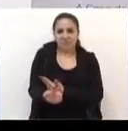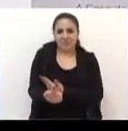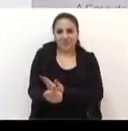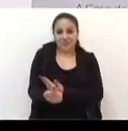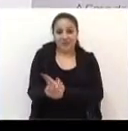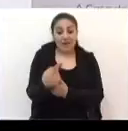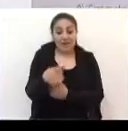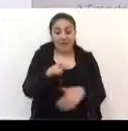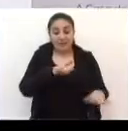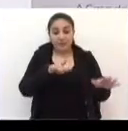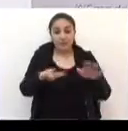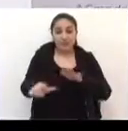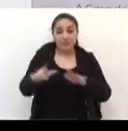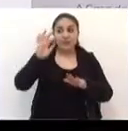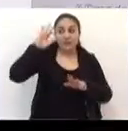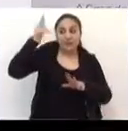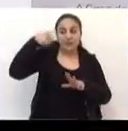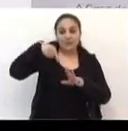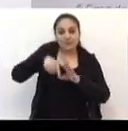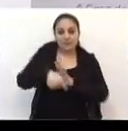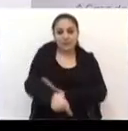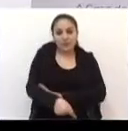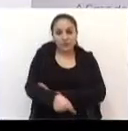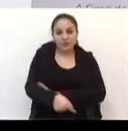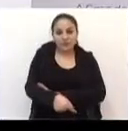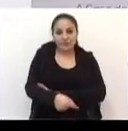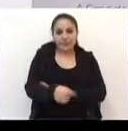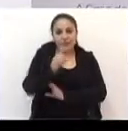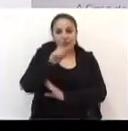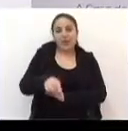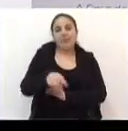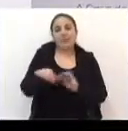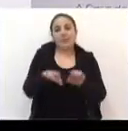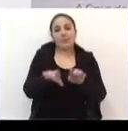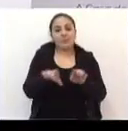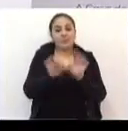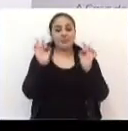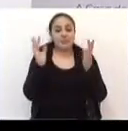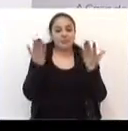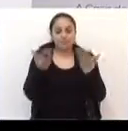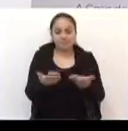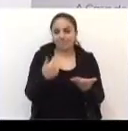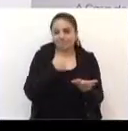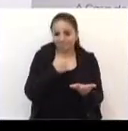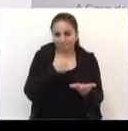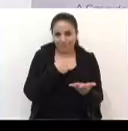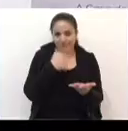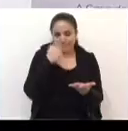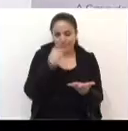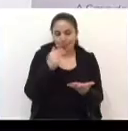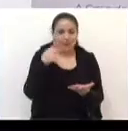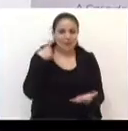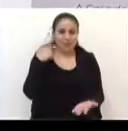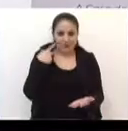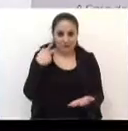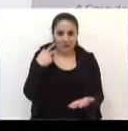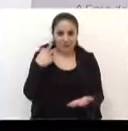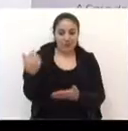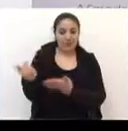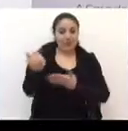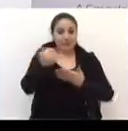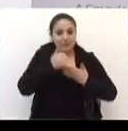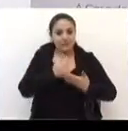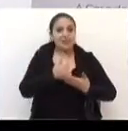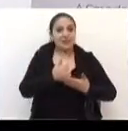essa semana é uma semana de reflexão, é uma semana em especial para mim, enquanto legisladora, de trazer